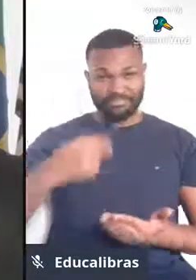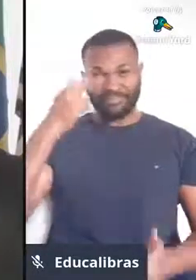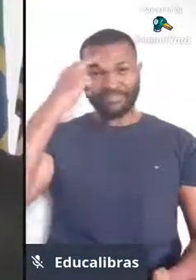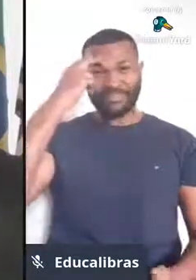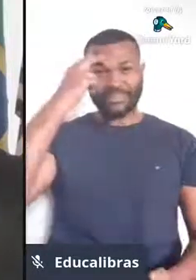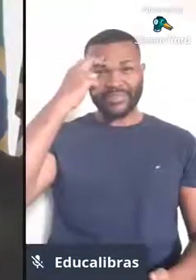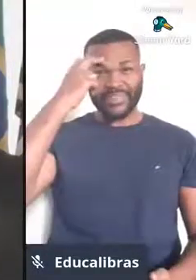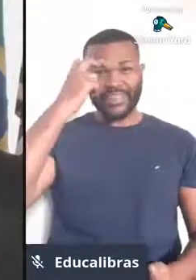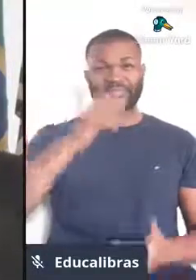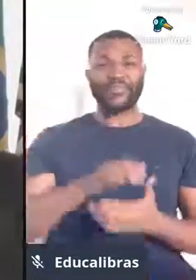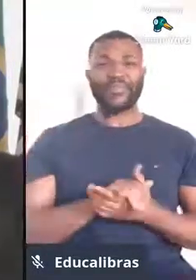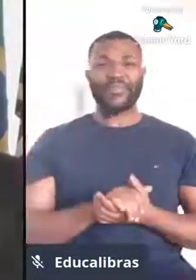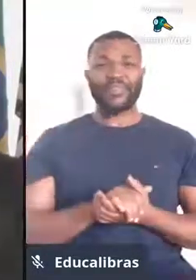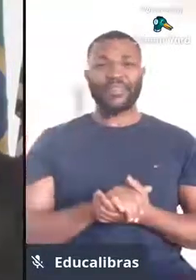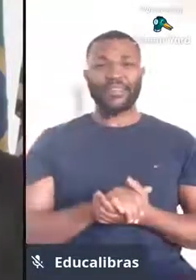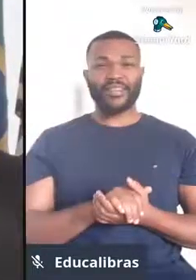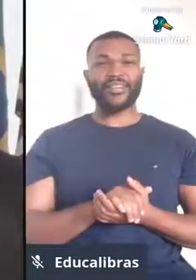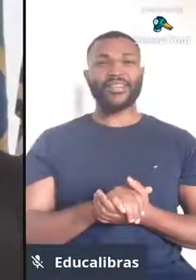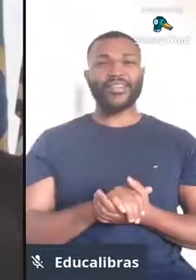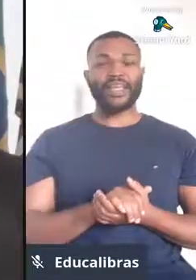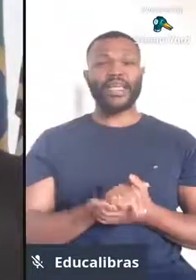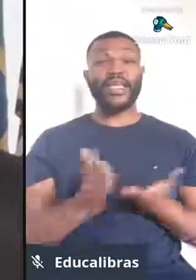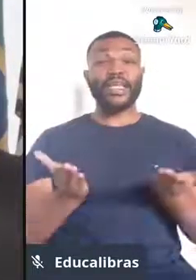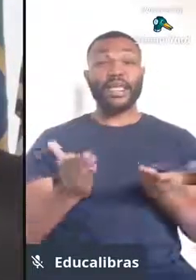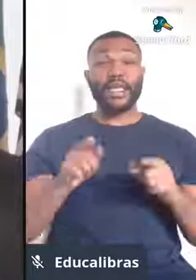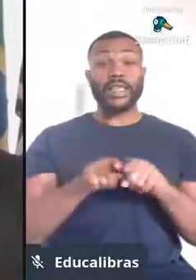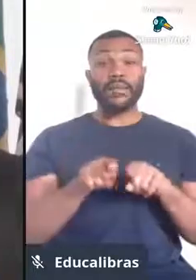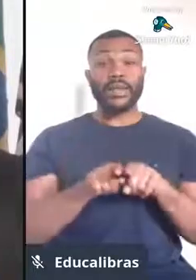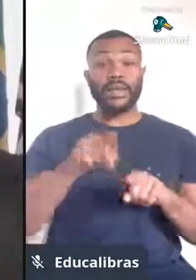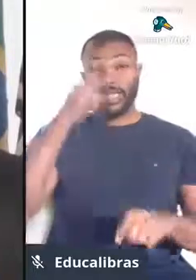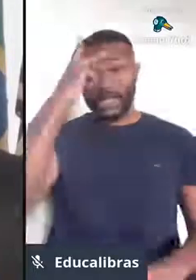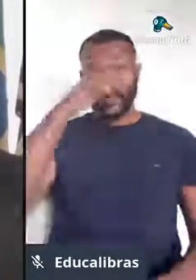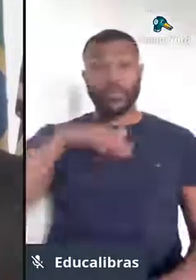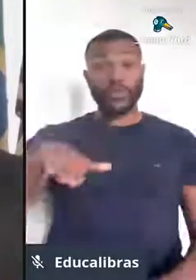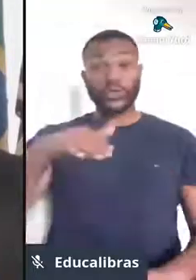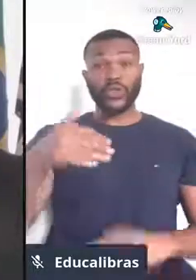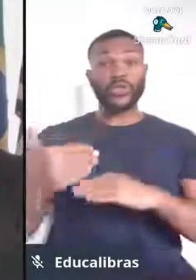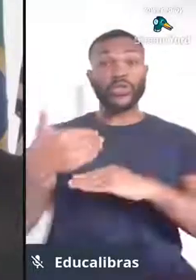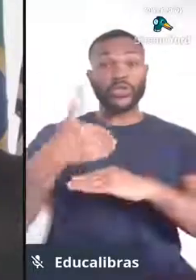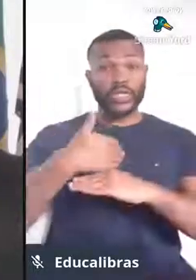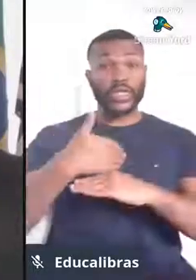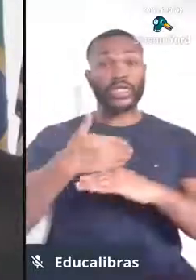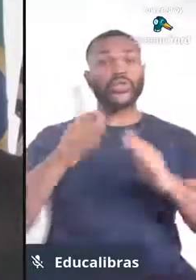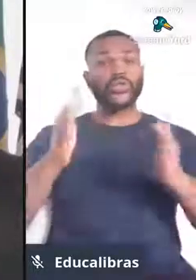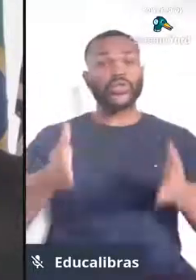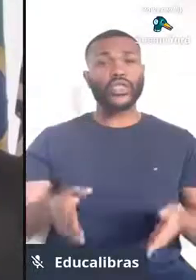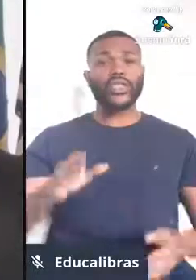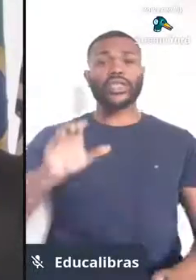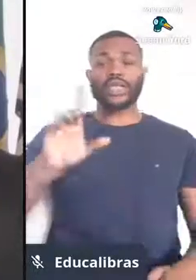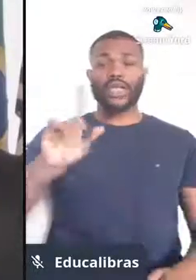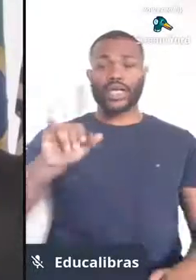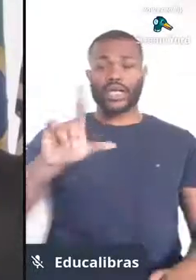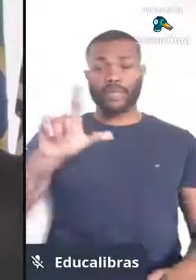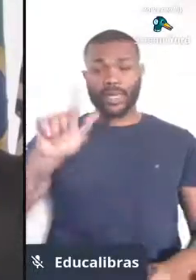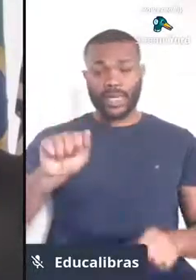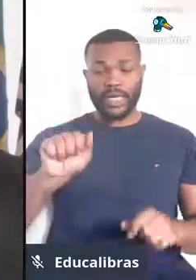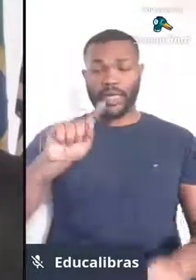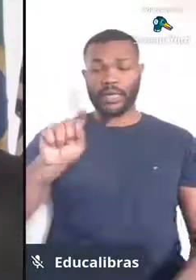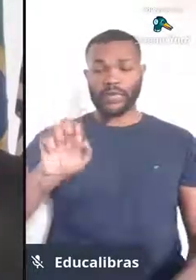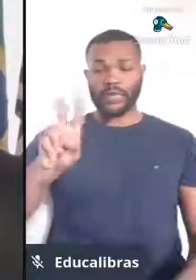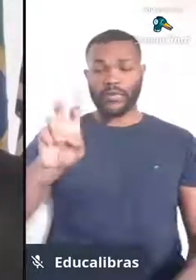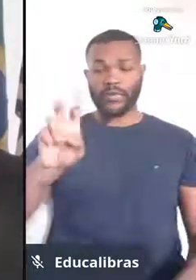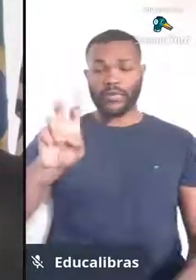e as pessoas que estão chegando aí, olha, o Rodrigo Massi, a Camille Azevedo,